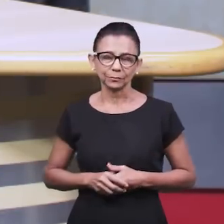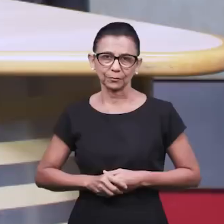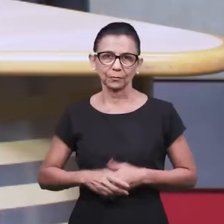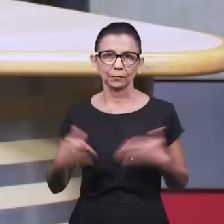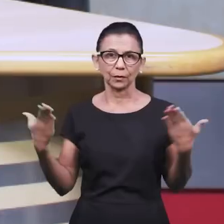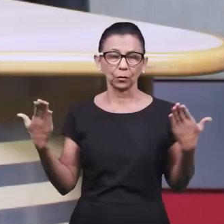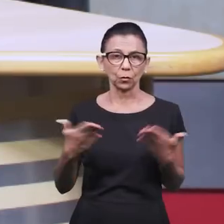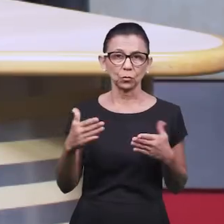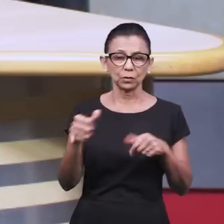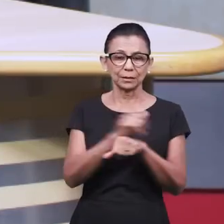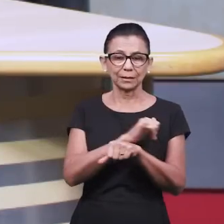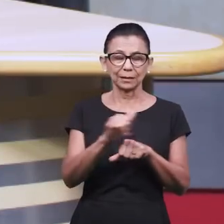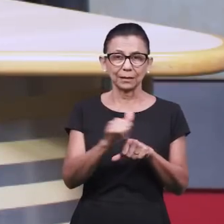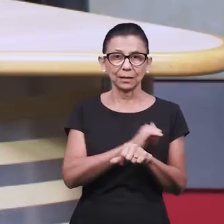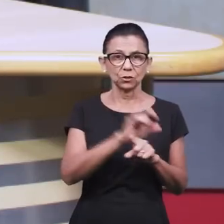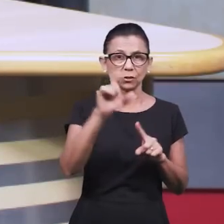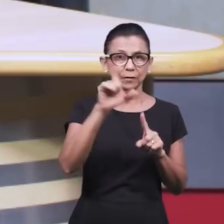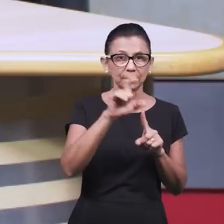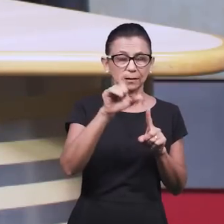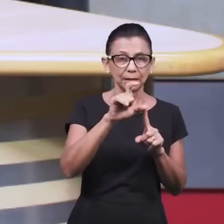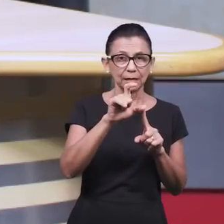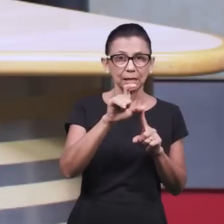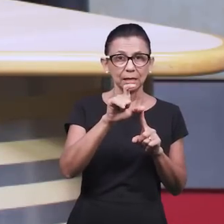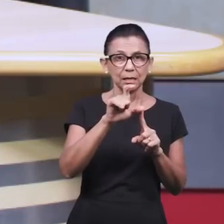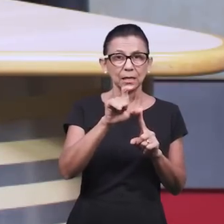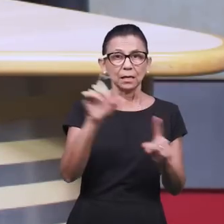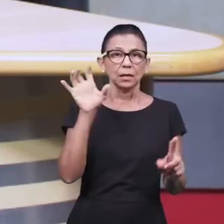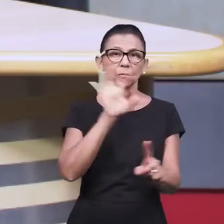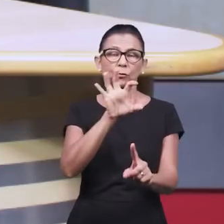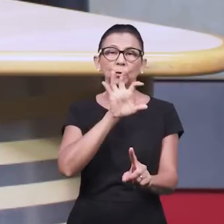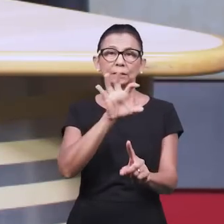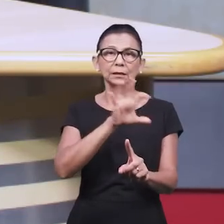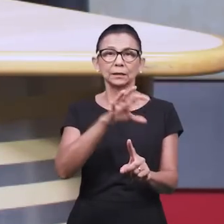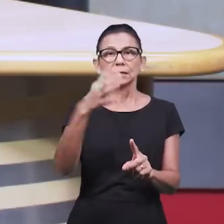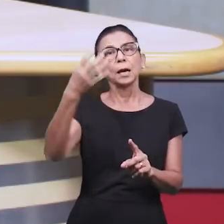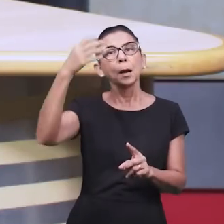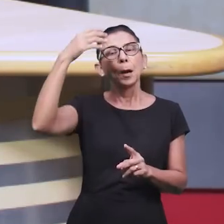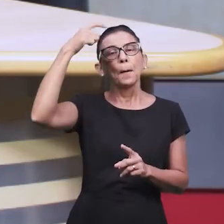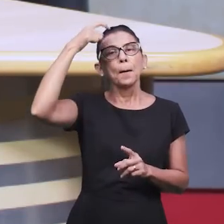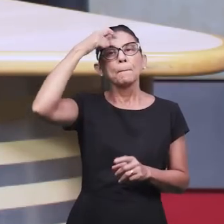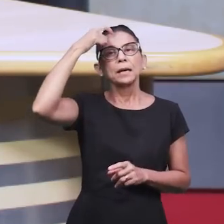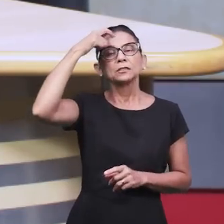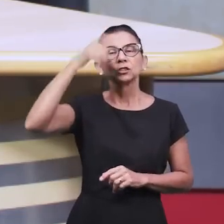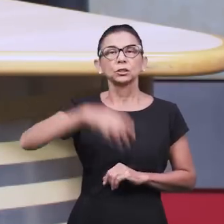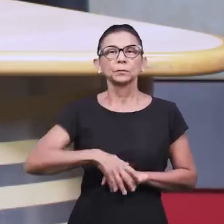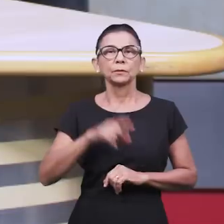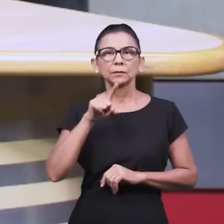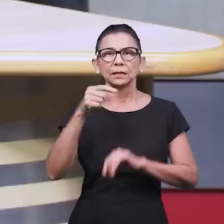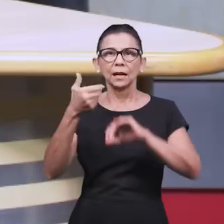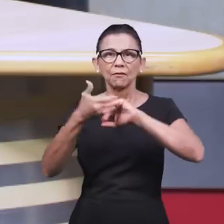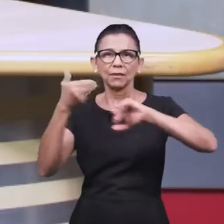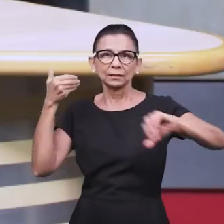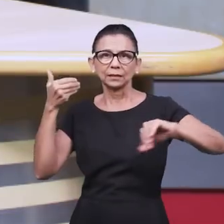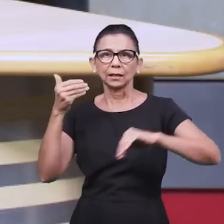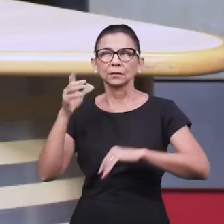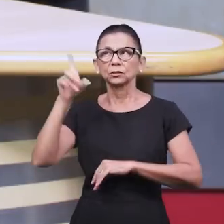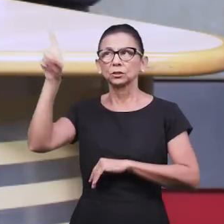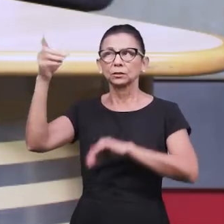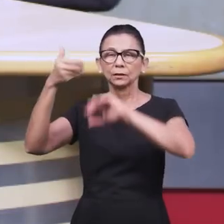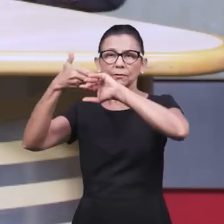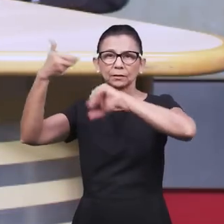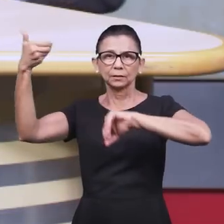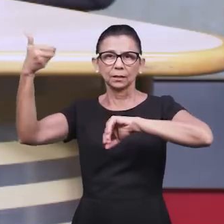está atingindo a mente, destruindo a fé na mente do homem. Por quê? Fazendo com que o homem se afaste de Deus, se aparte de